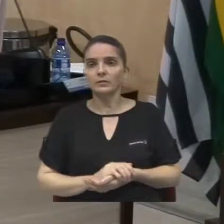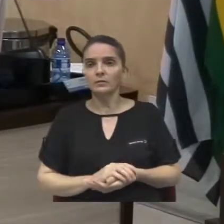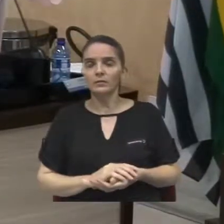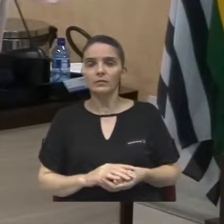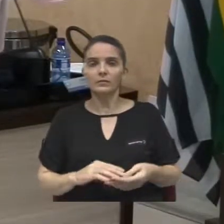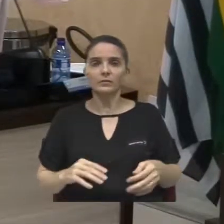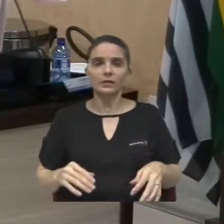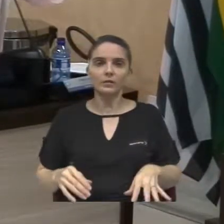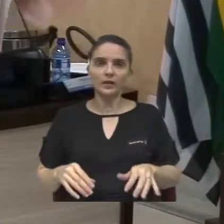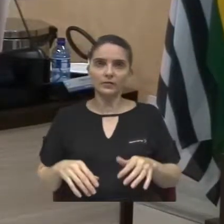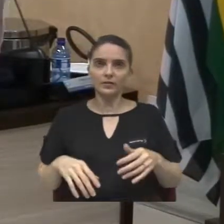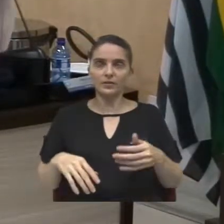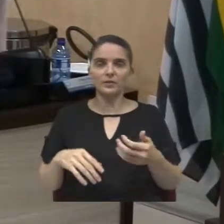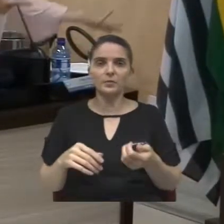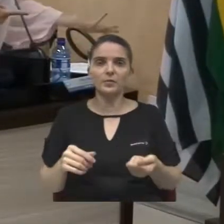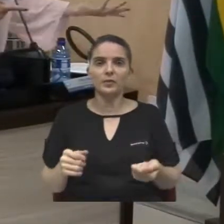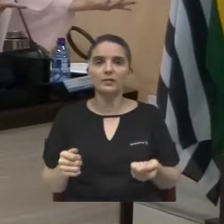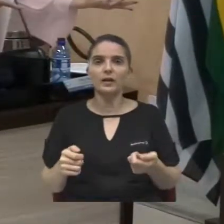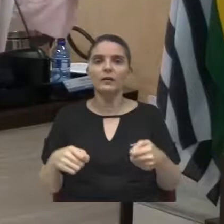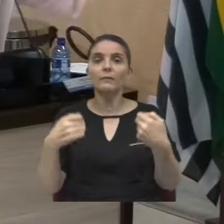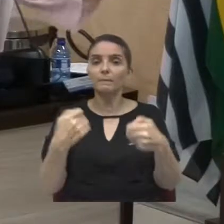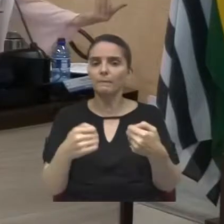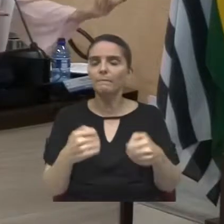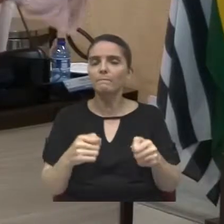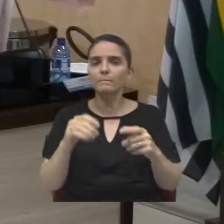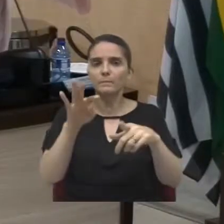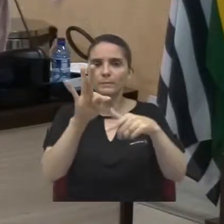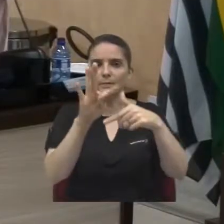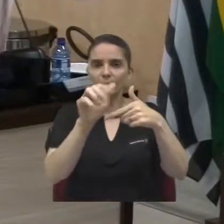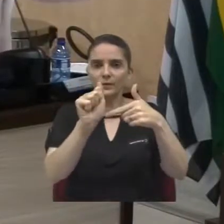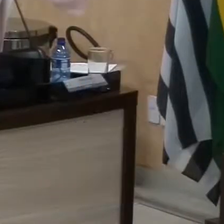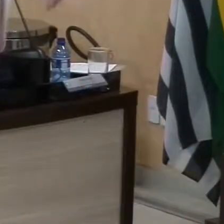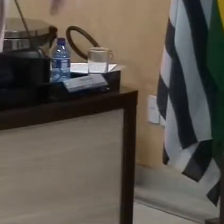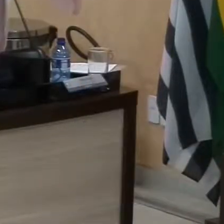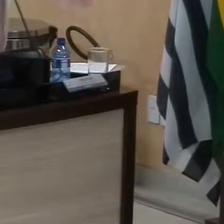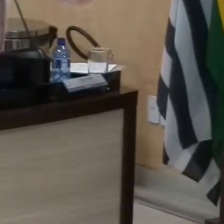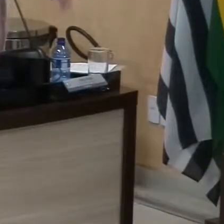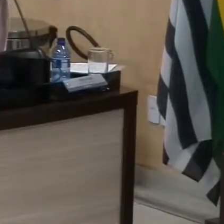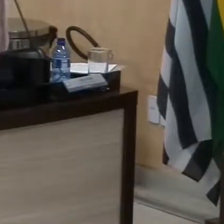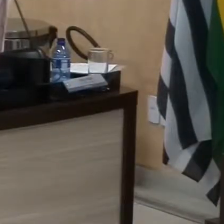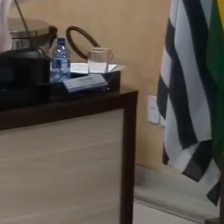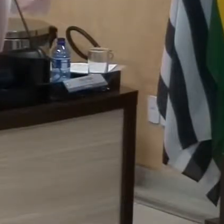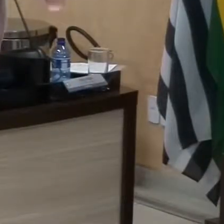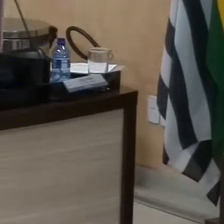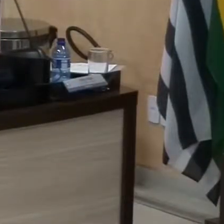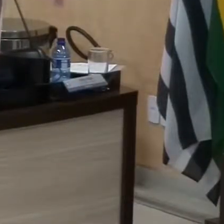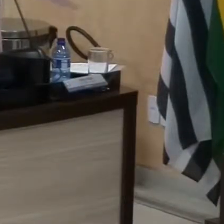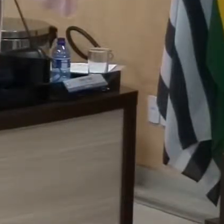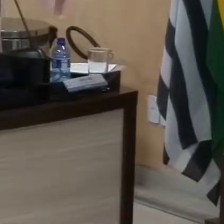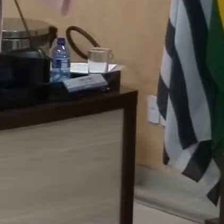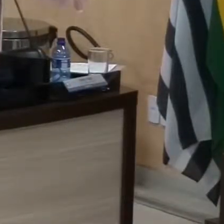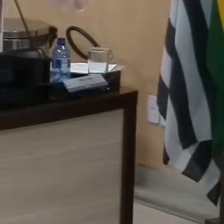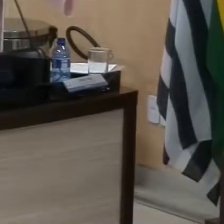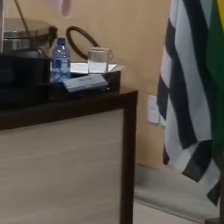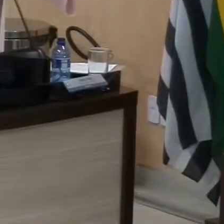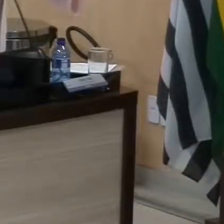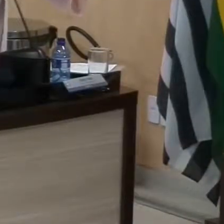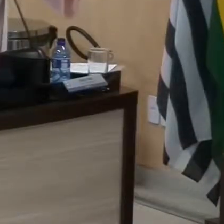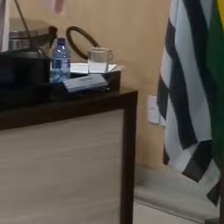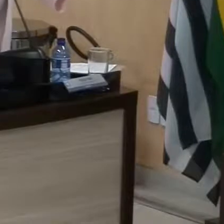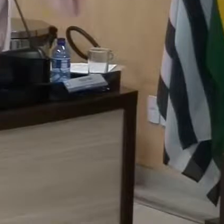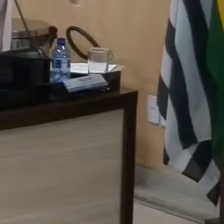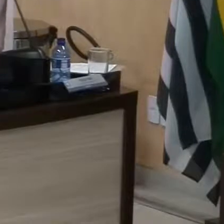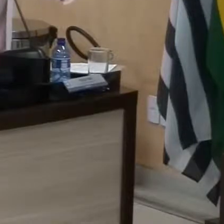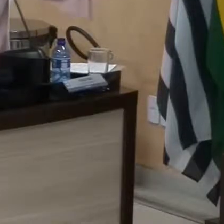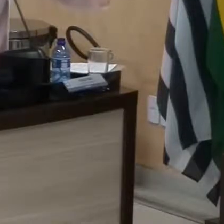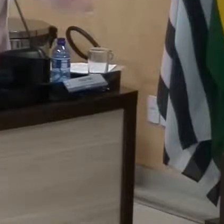tínhamos 90 dias para cumprir, precisamos zerar para não ter o município, e aí não é o prefeito, é o município ter as consequências, né? Porque